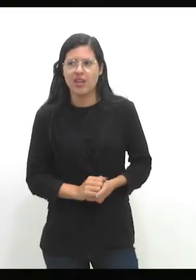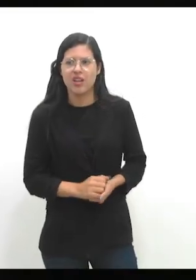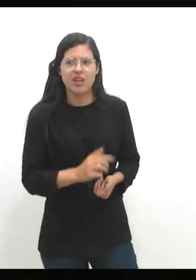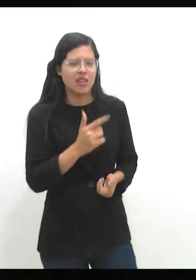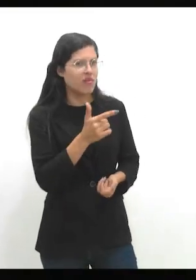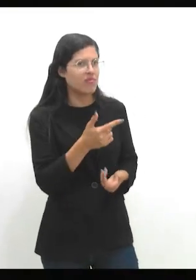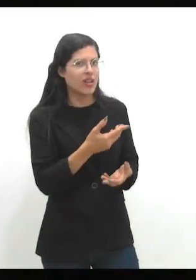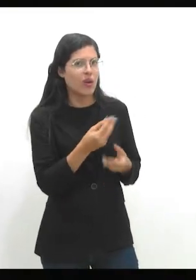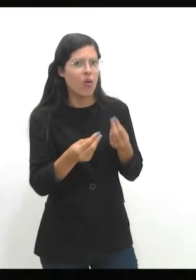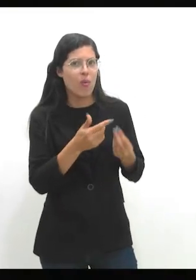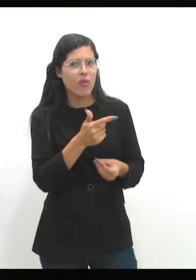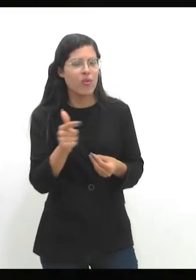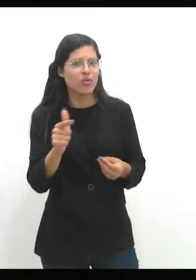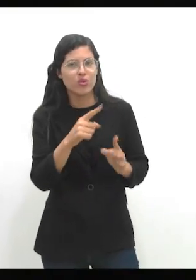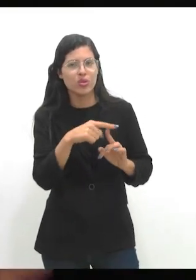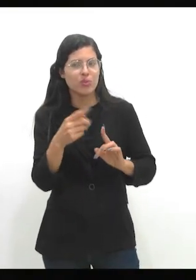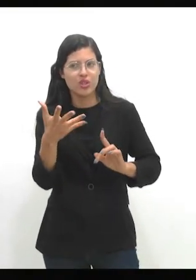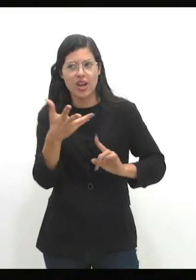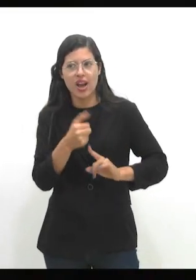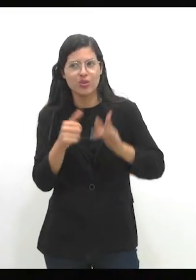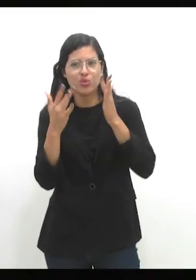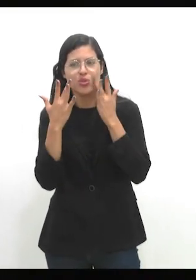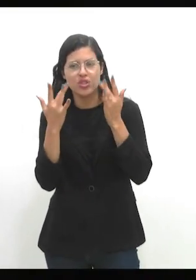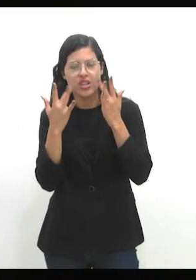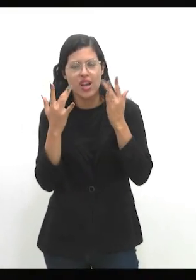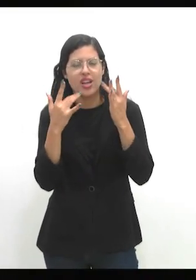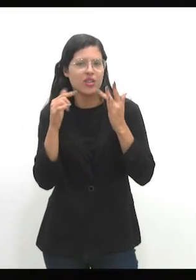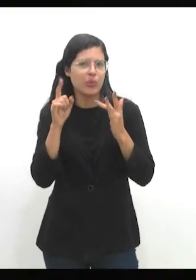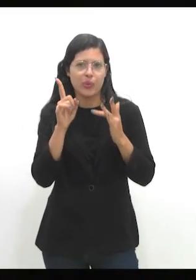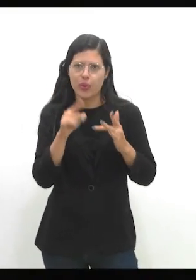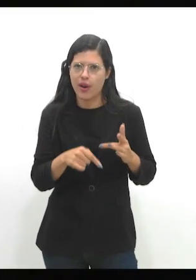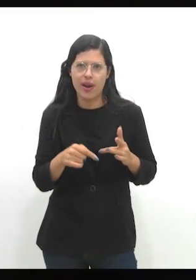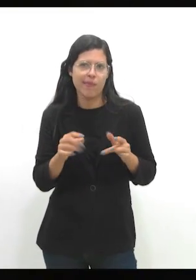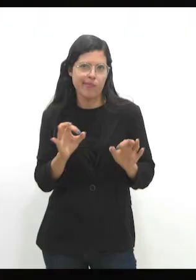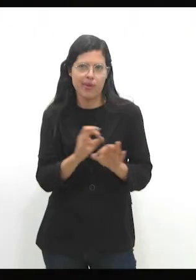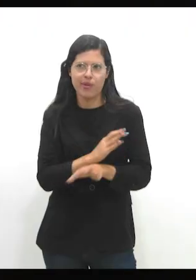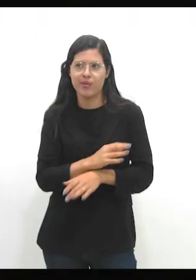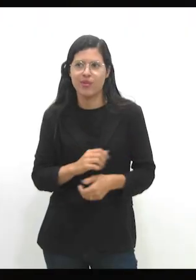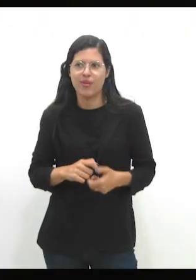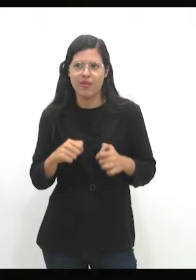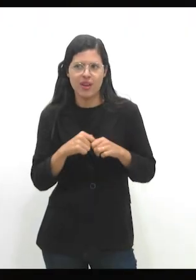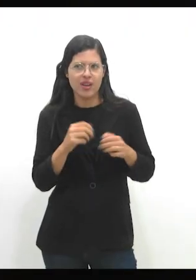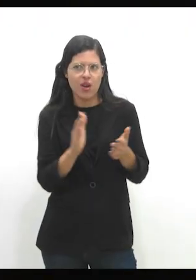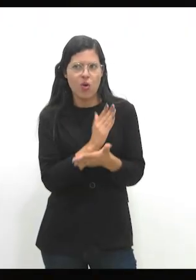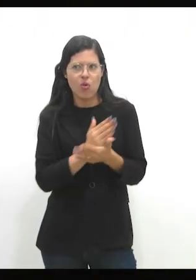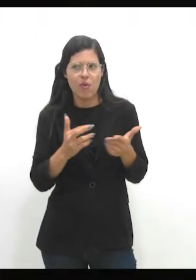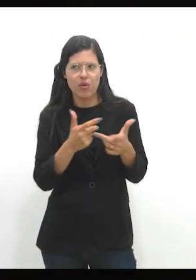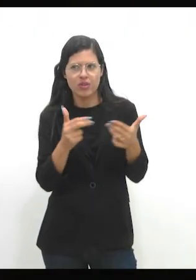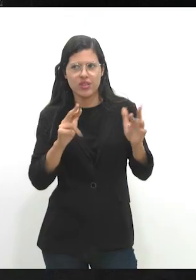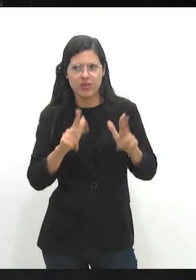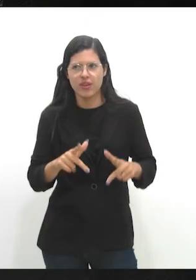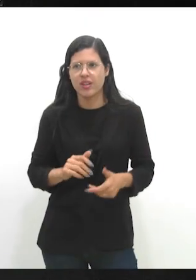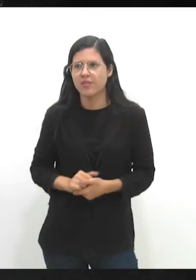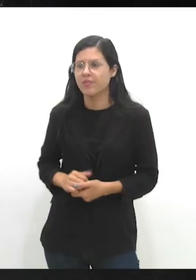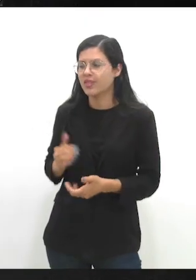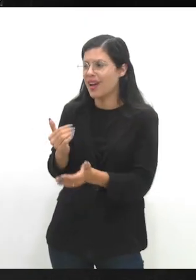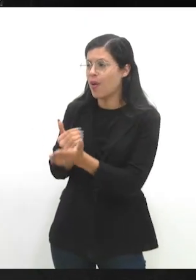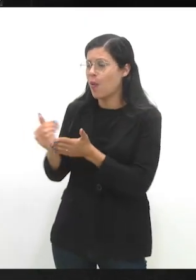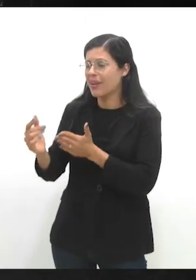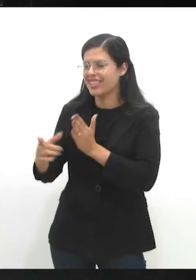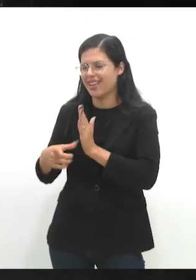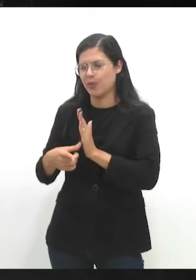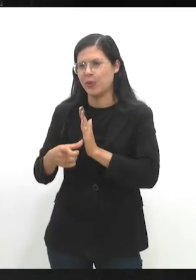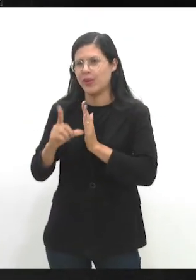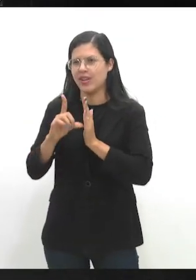outra forma de tem. arte, né? O teatro é isso que ele proporciona, né? Exatamente. Faria alguma coisa diferente? Teria